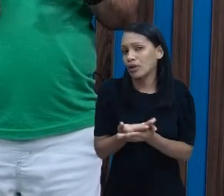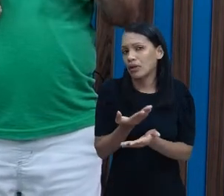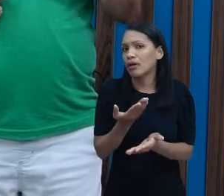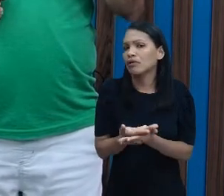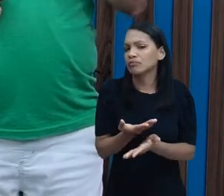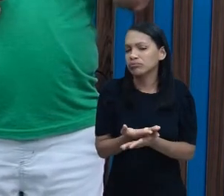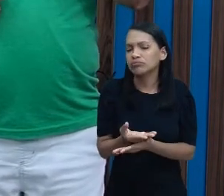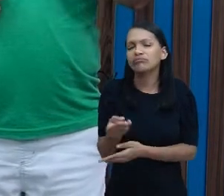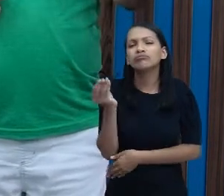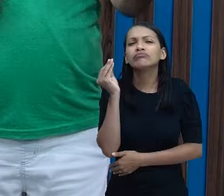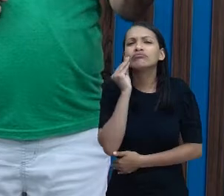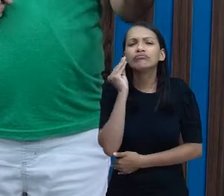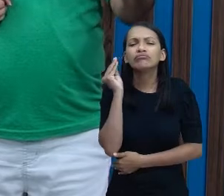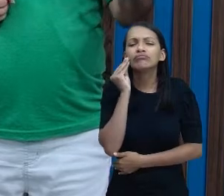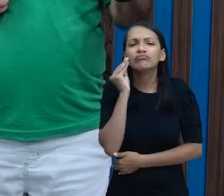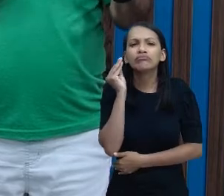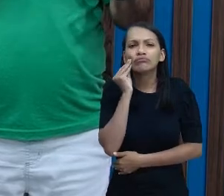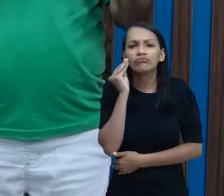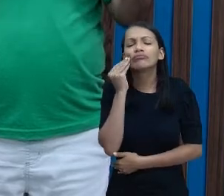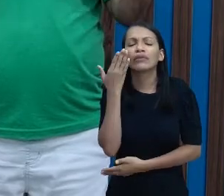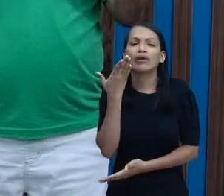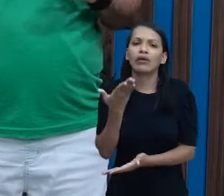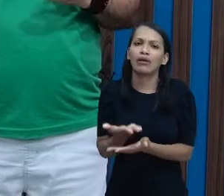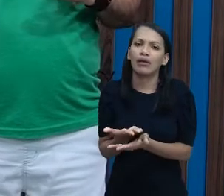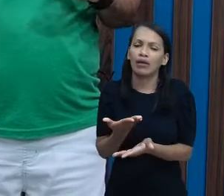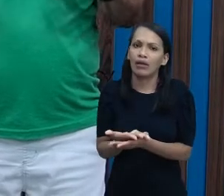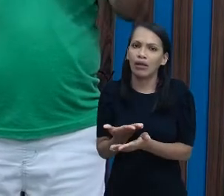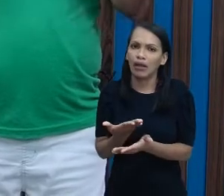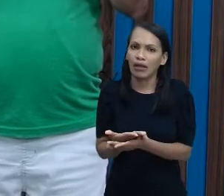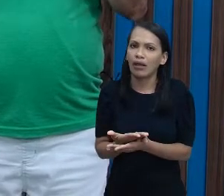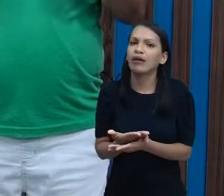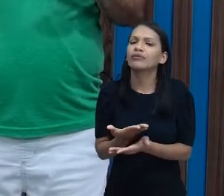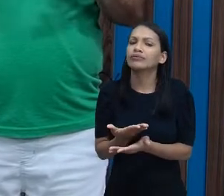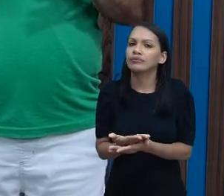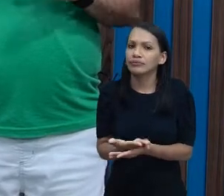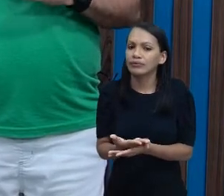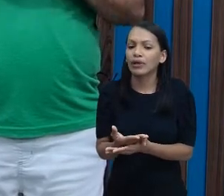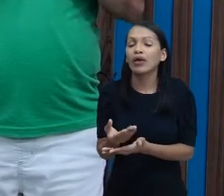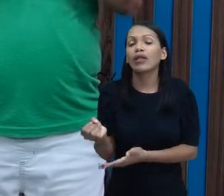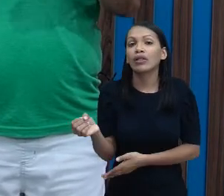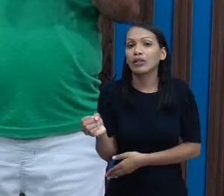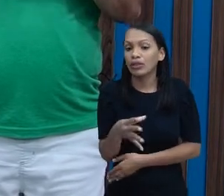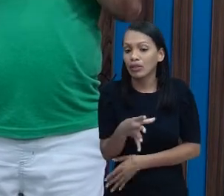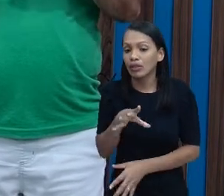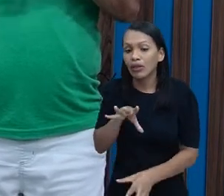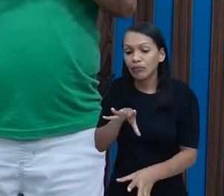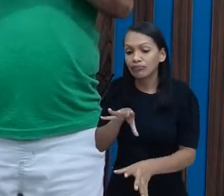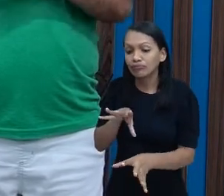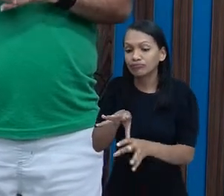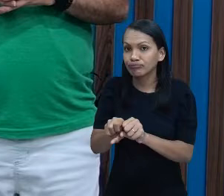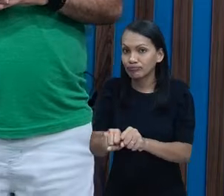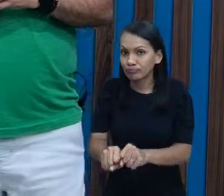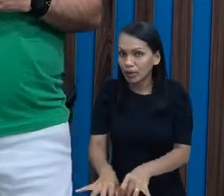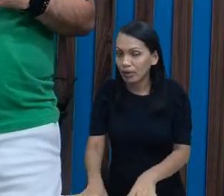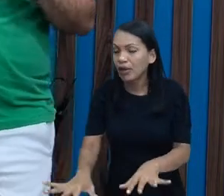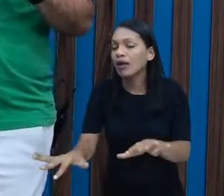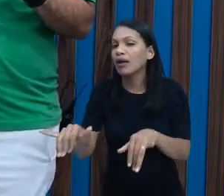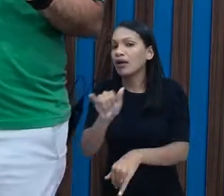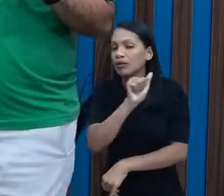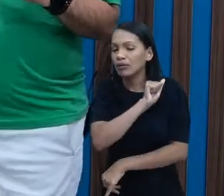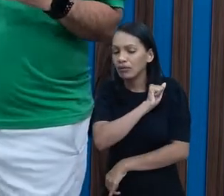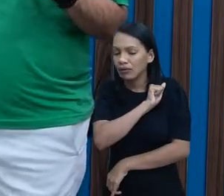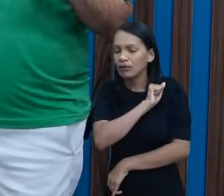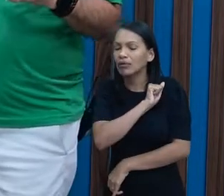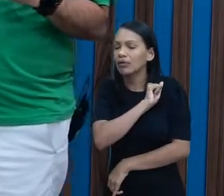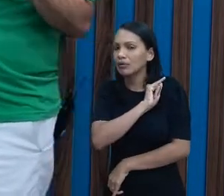aqui o neocolonialismo, né, imperialismo, e a gente traz aí uma primeira anotação, né? Então